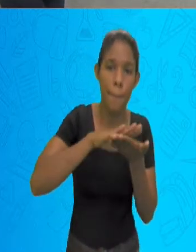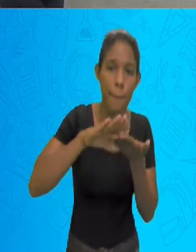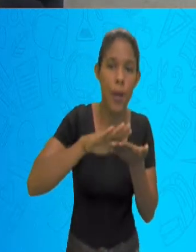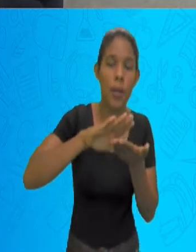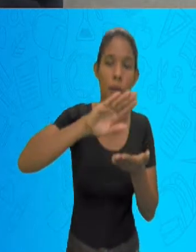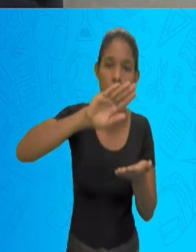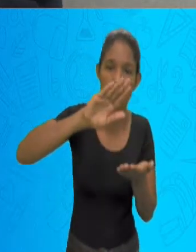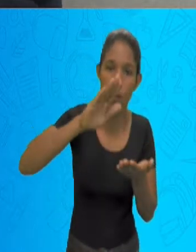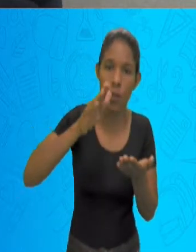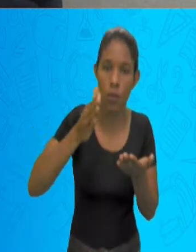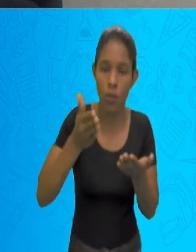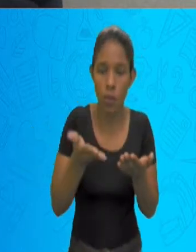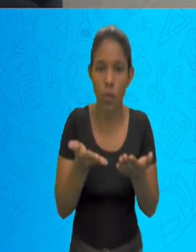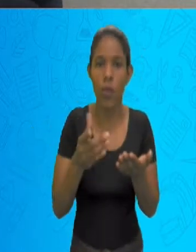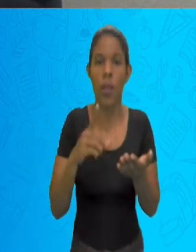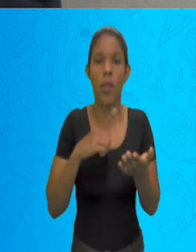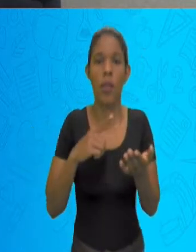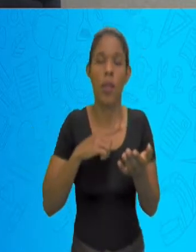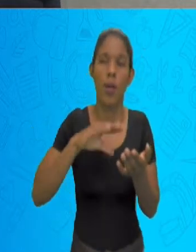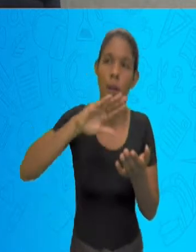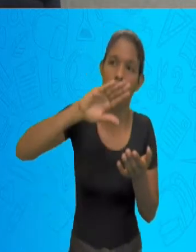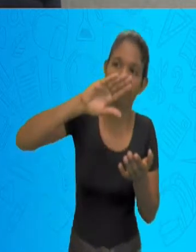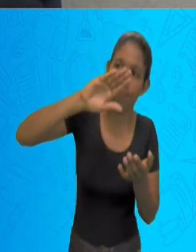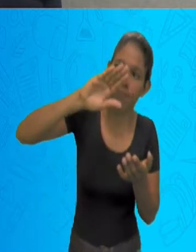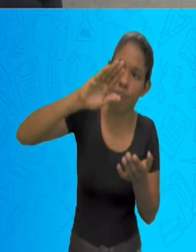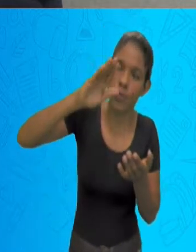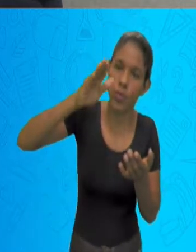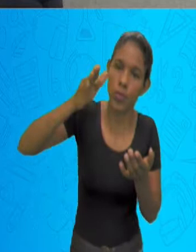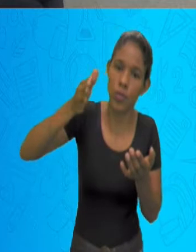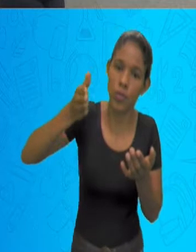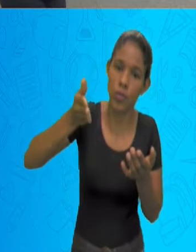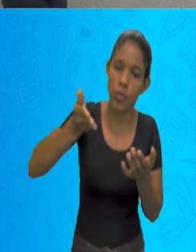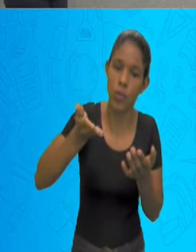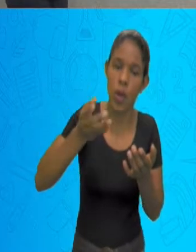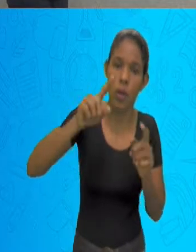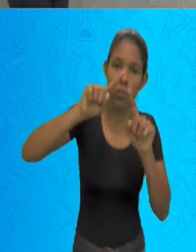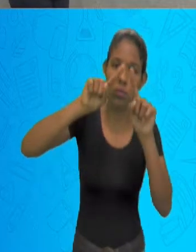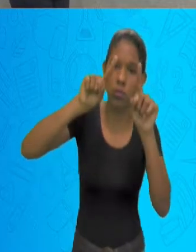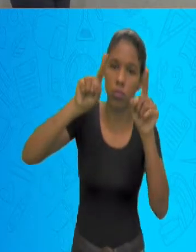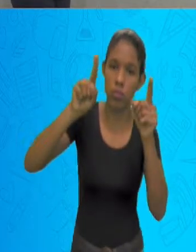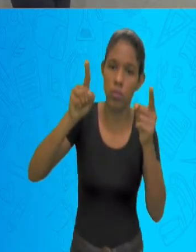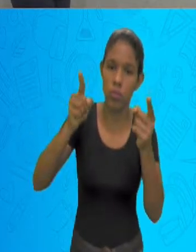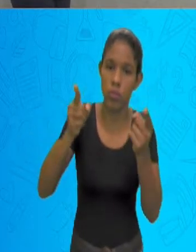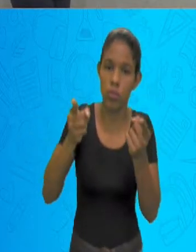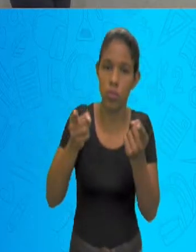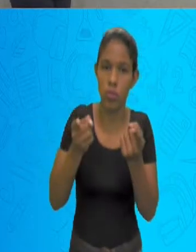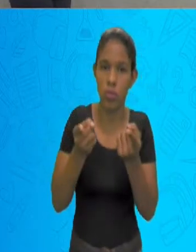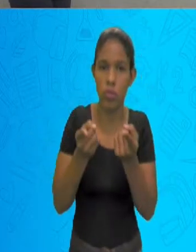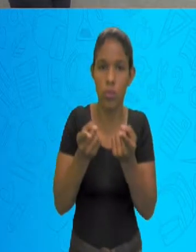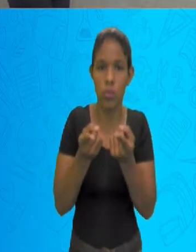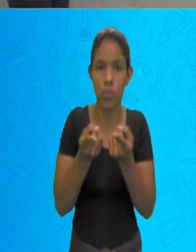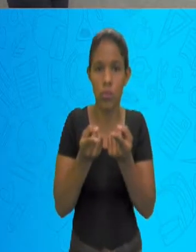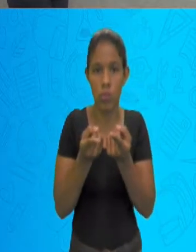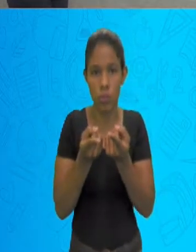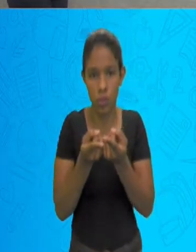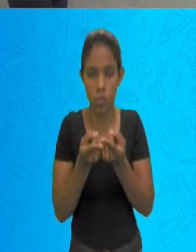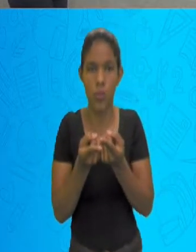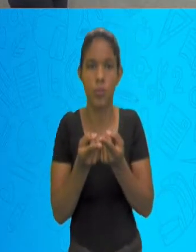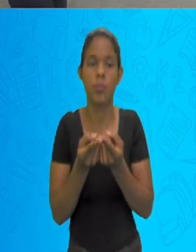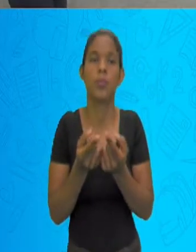formas arredondadas e são formadas pela rotação de uma figura plana em seu próprio